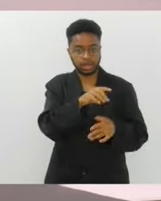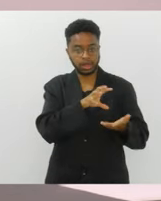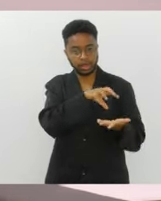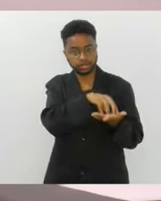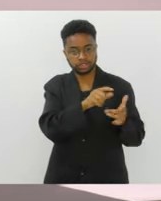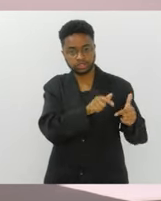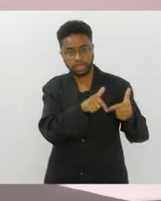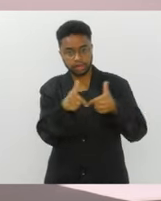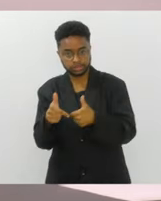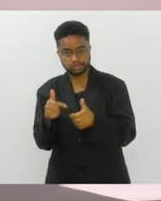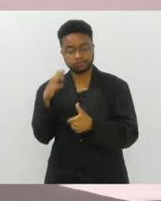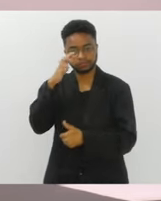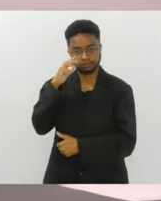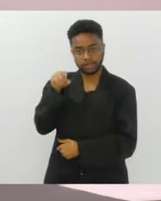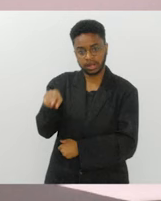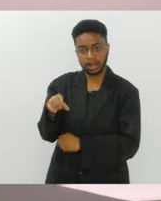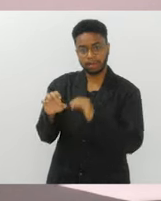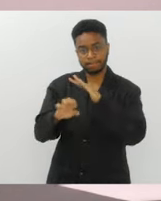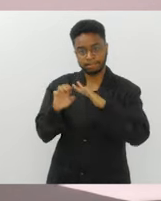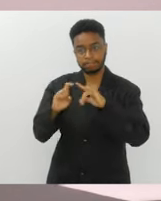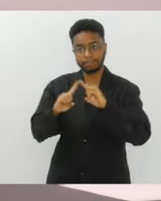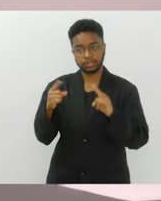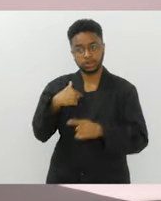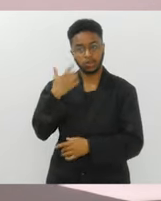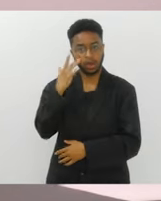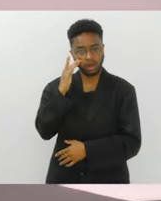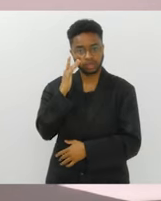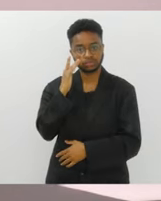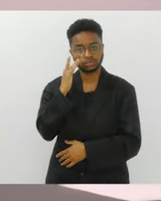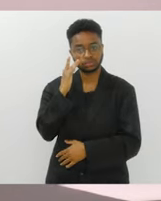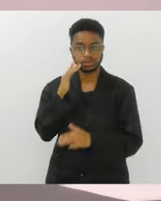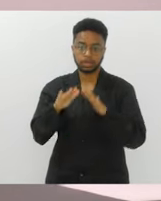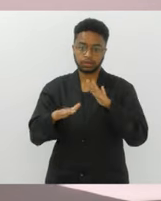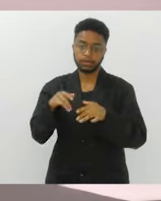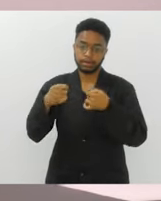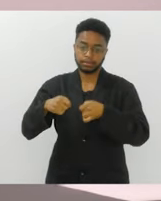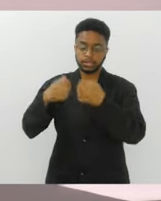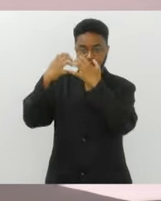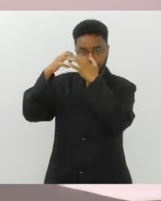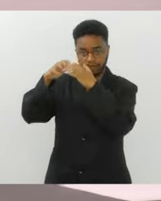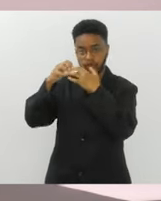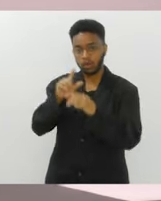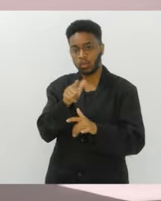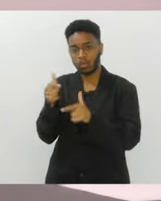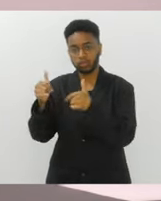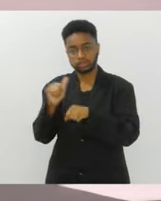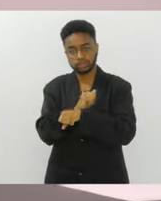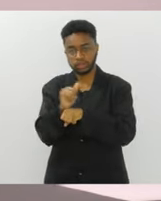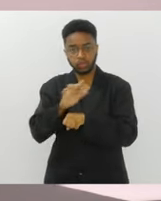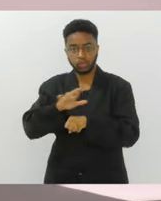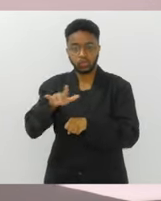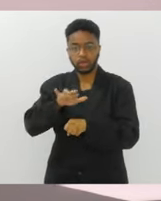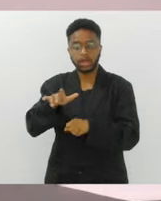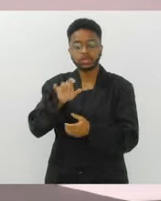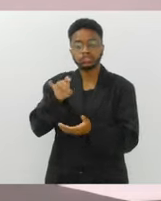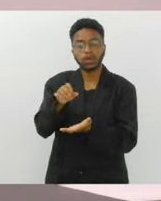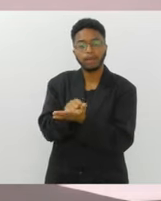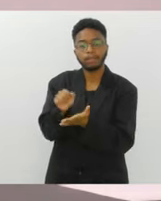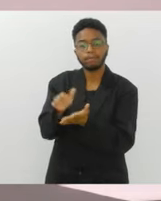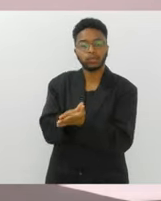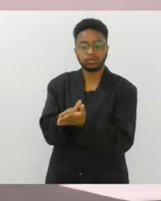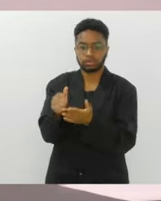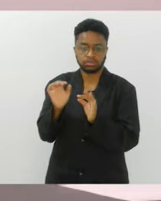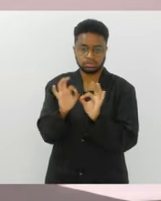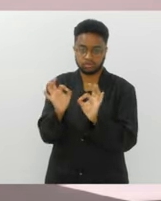própria empresa, mas eu acho que talvez seja o caso de se refletir outros mecanismos que não sejam a multa, que só se recorre, como